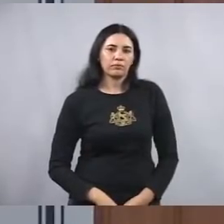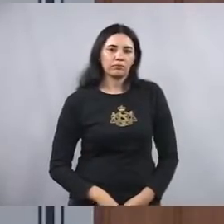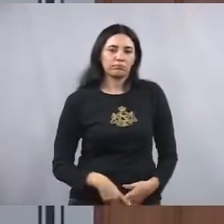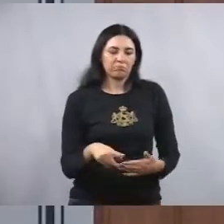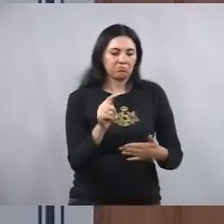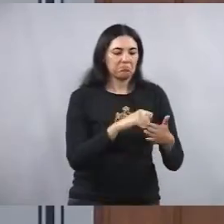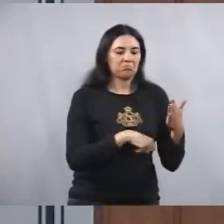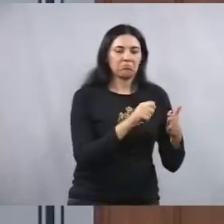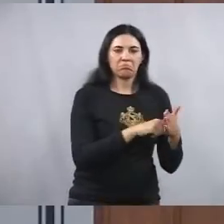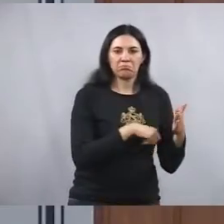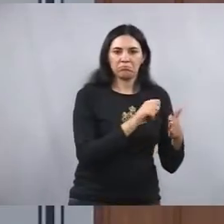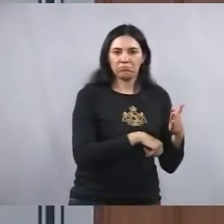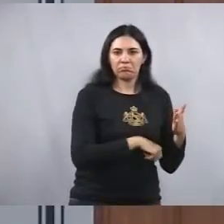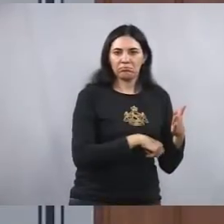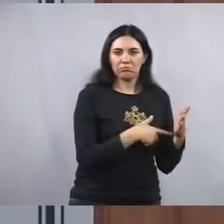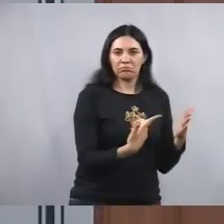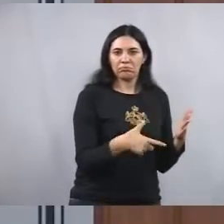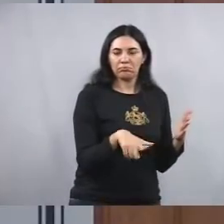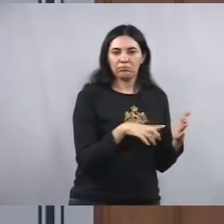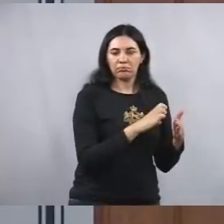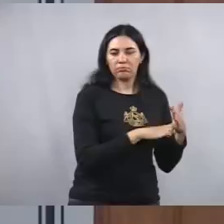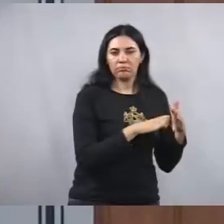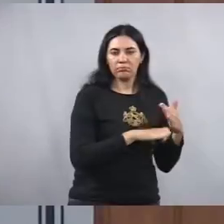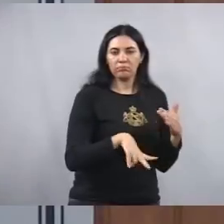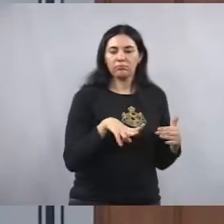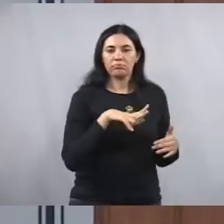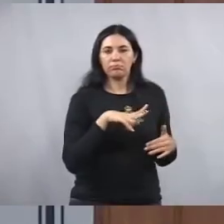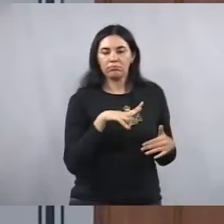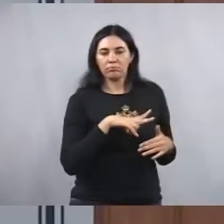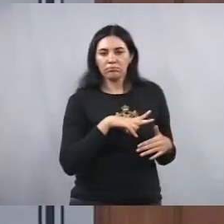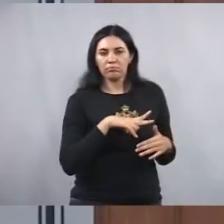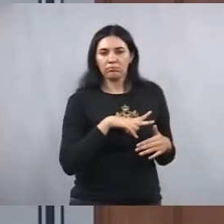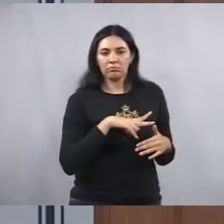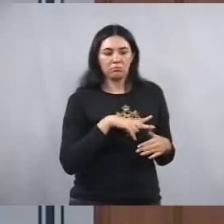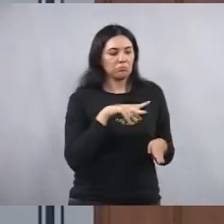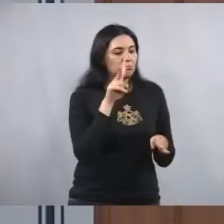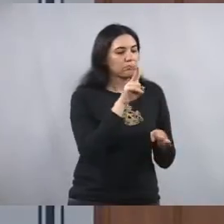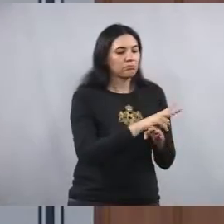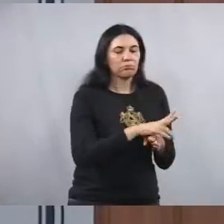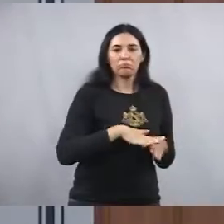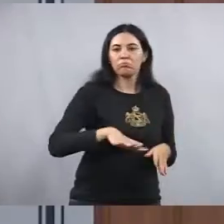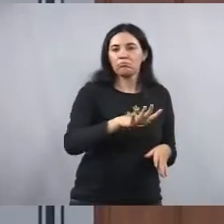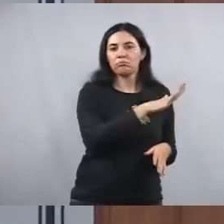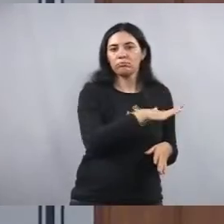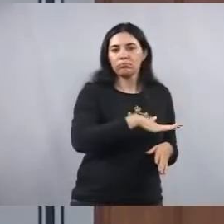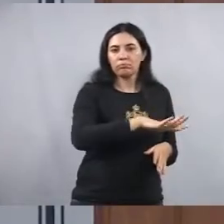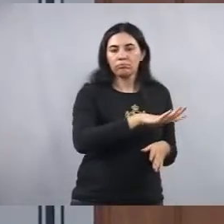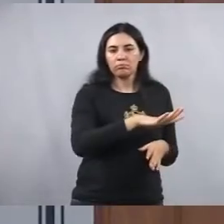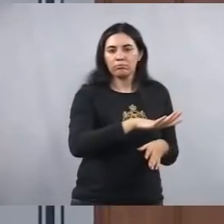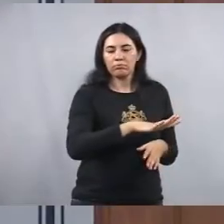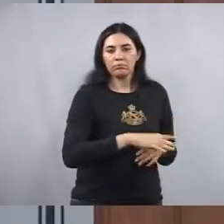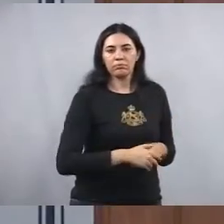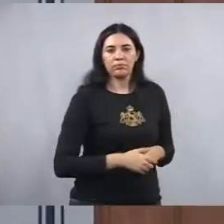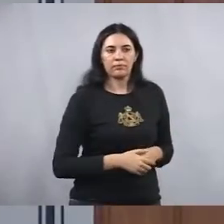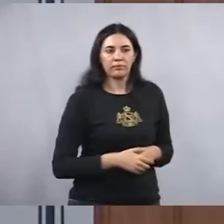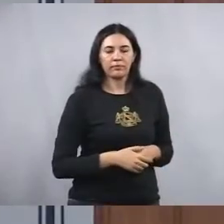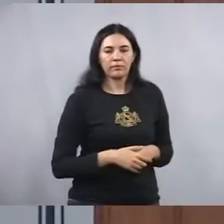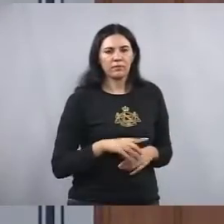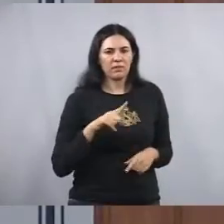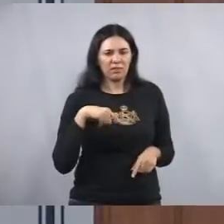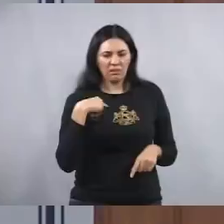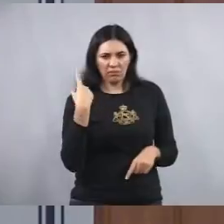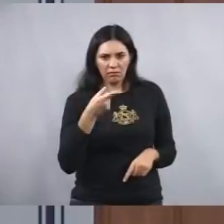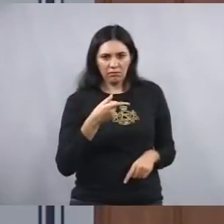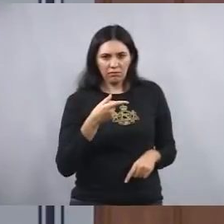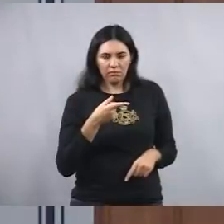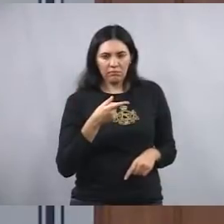contratações terceirizadas as empresas terceirizadas tomar conta e depois a gente ouvir na cidade aí